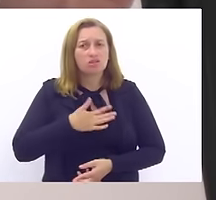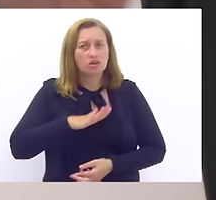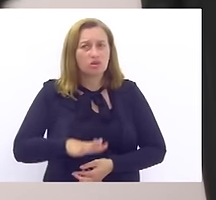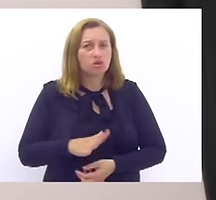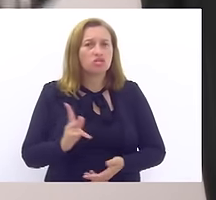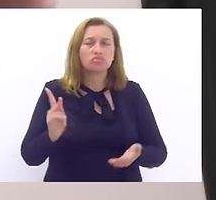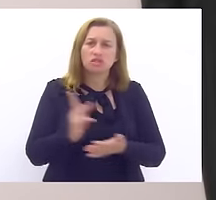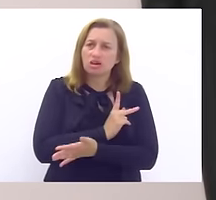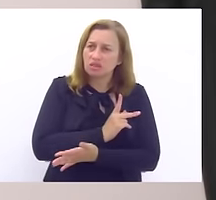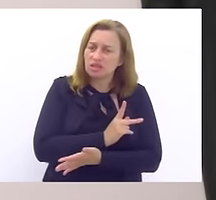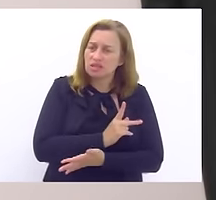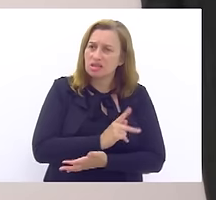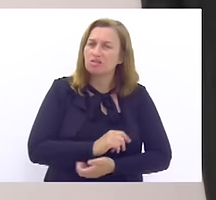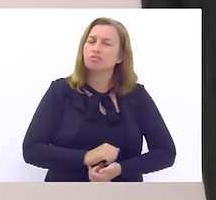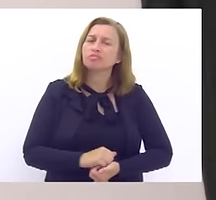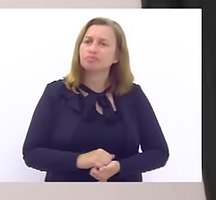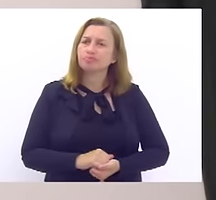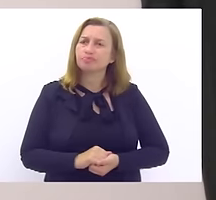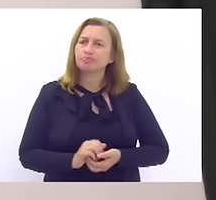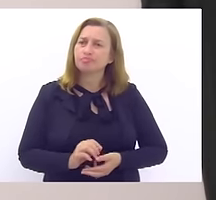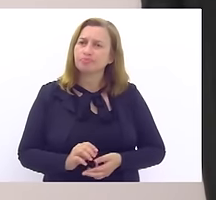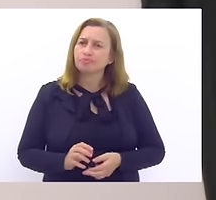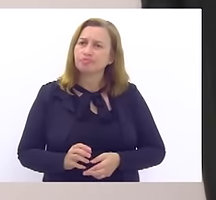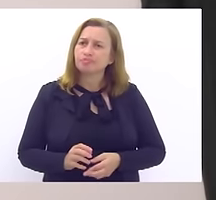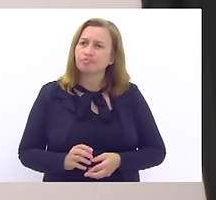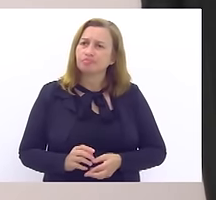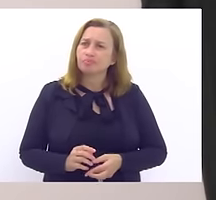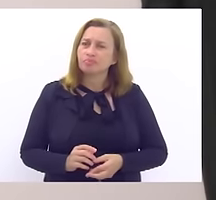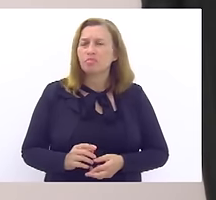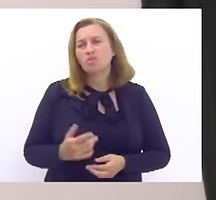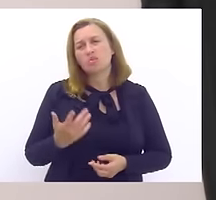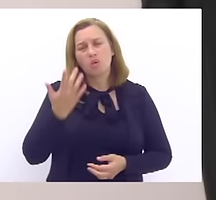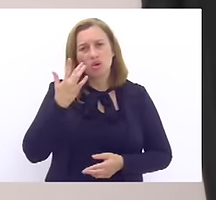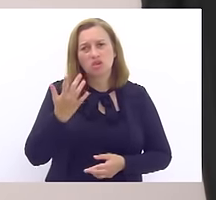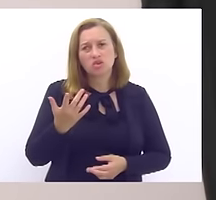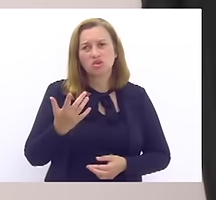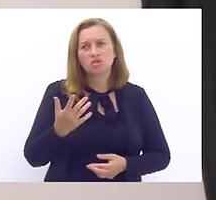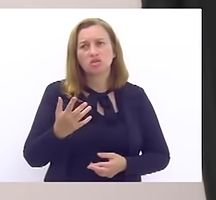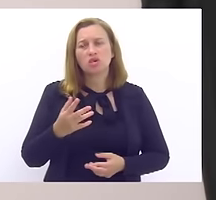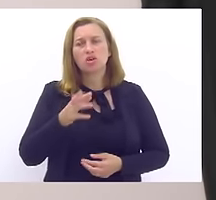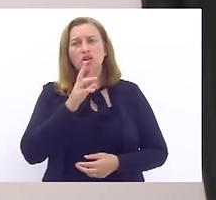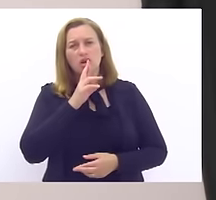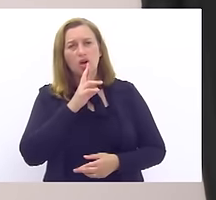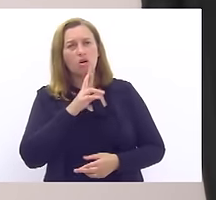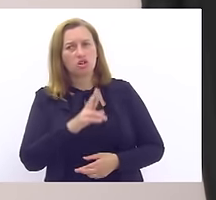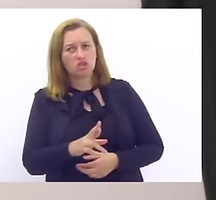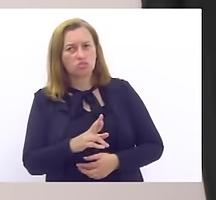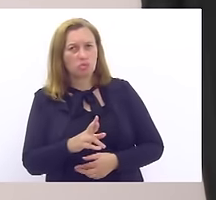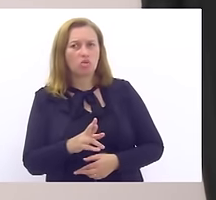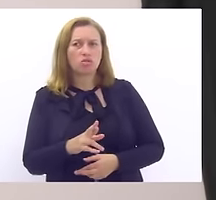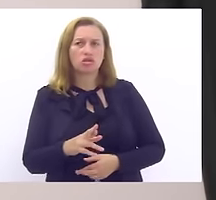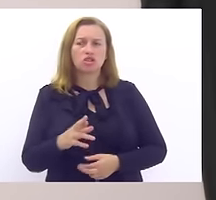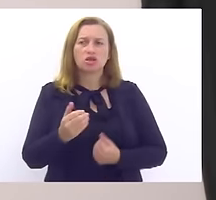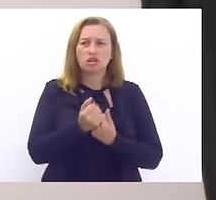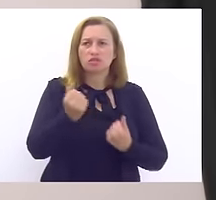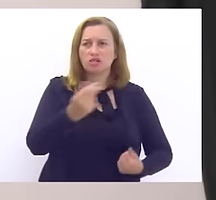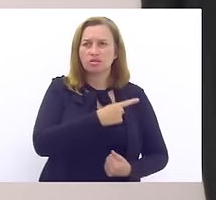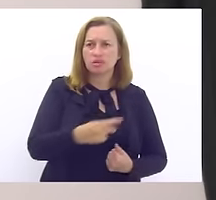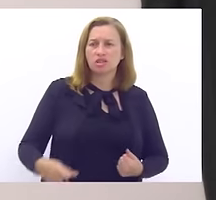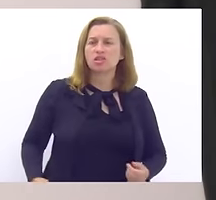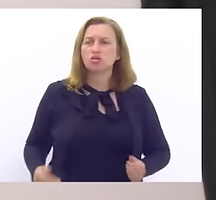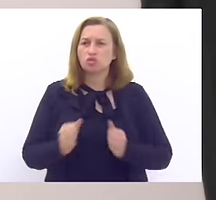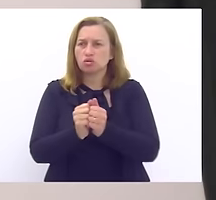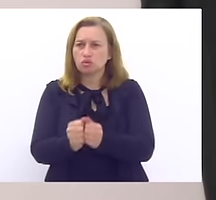muito incomodado E aí acho que é o mínimo de resposta que a preguiça presidência do neto junto ao